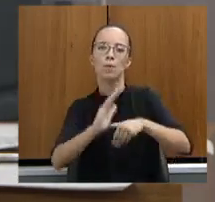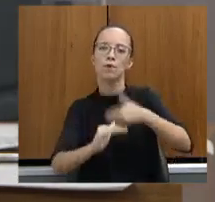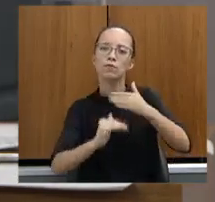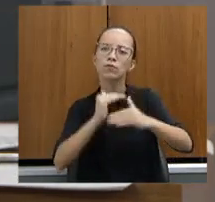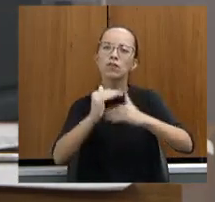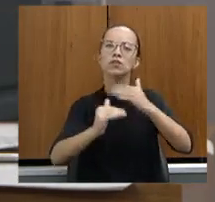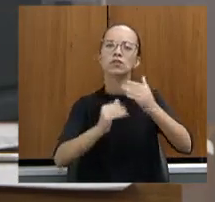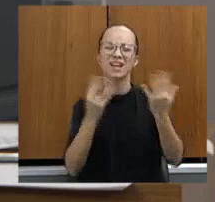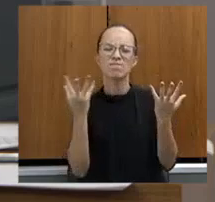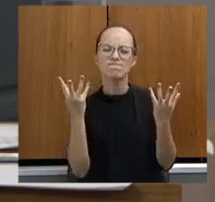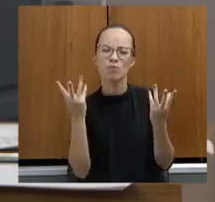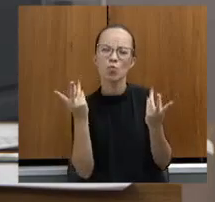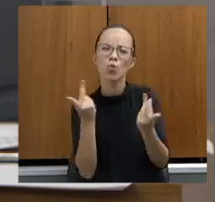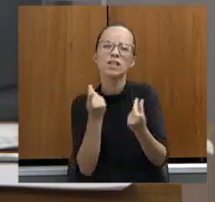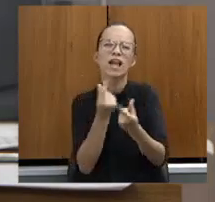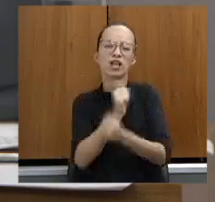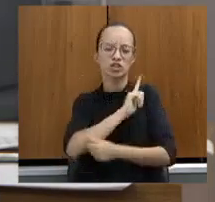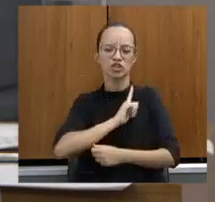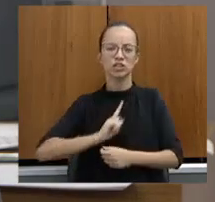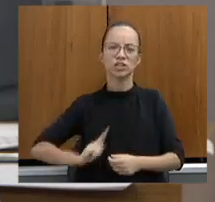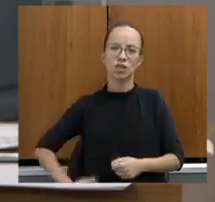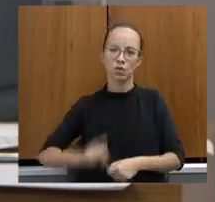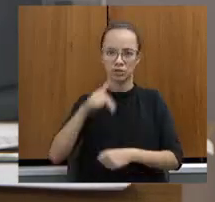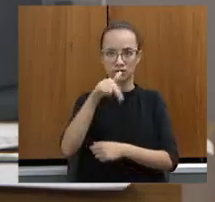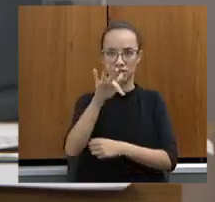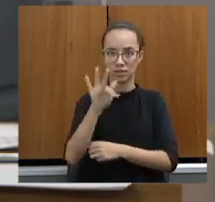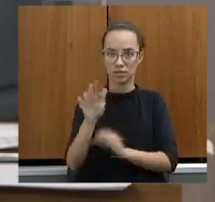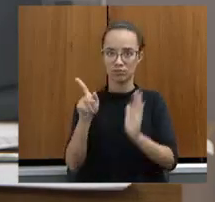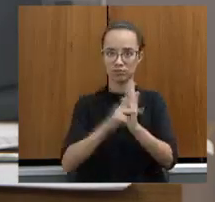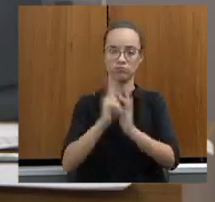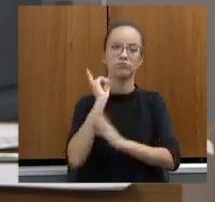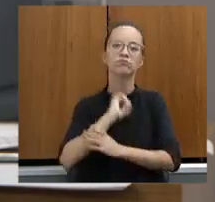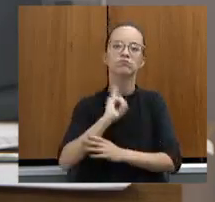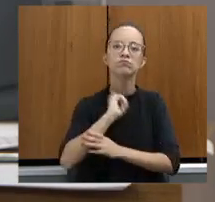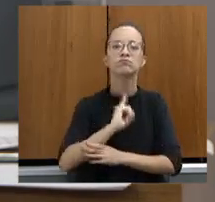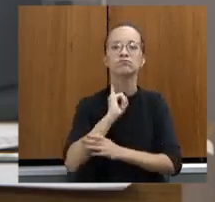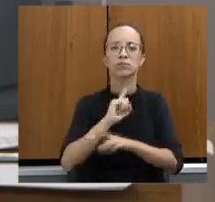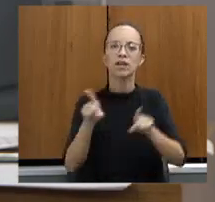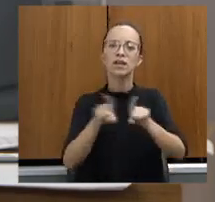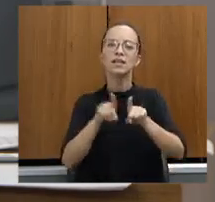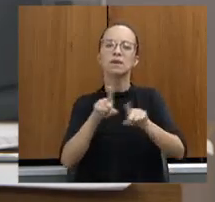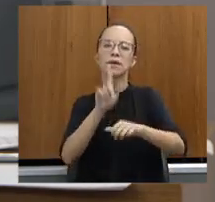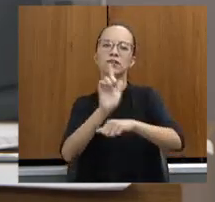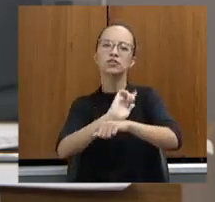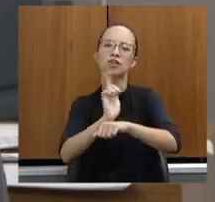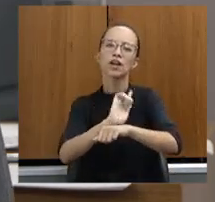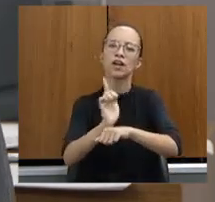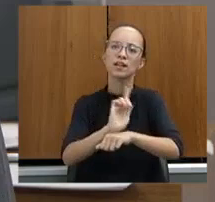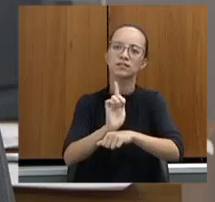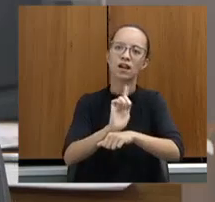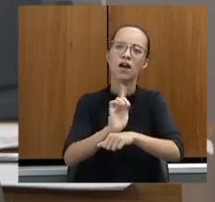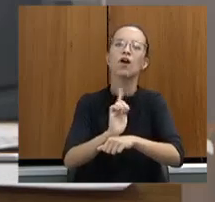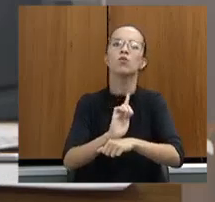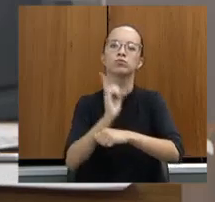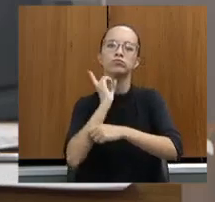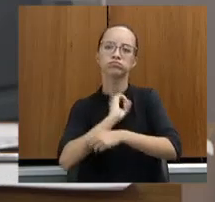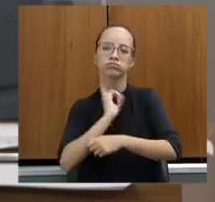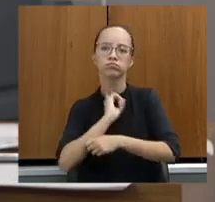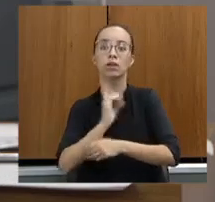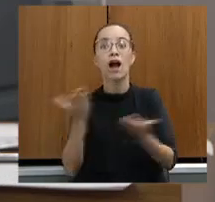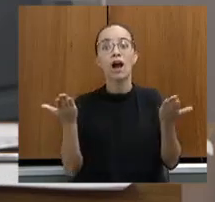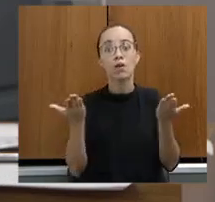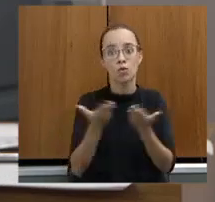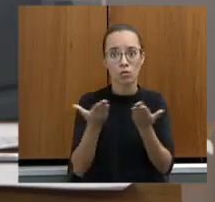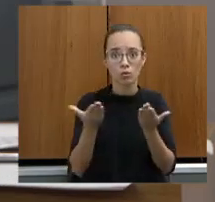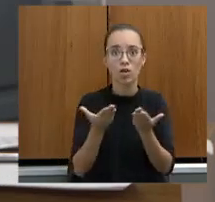qualidade da gestão fiscal do nosso Estado da gestão é gerencial do Estado de Minas Gerais e agora